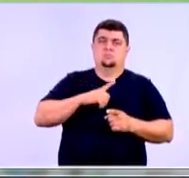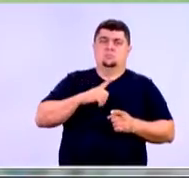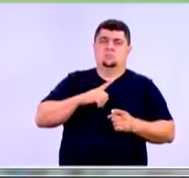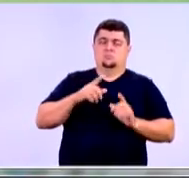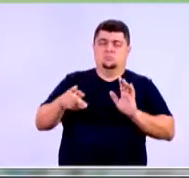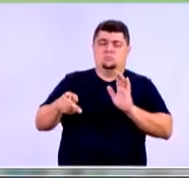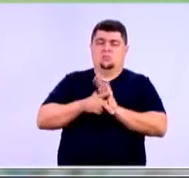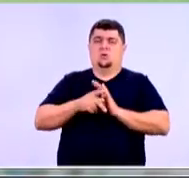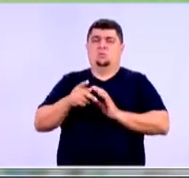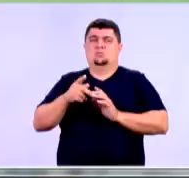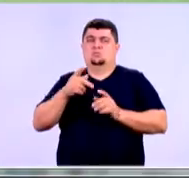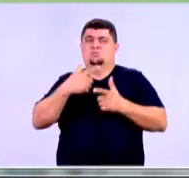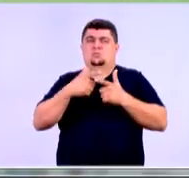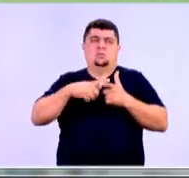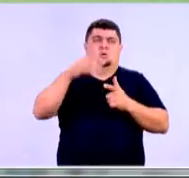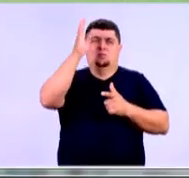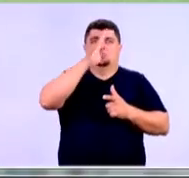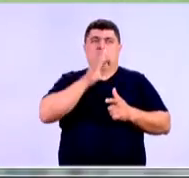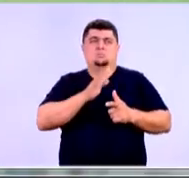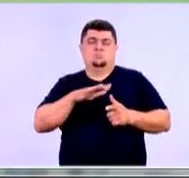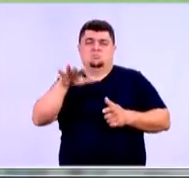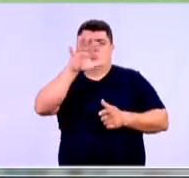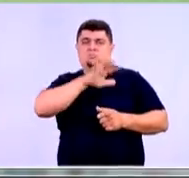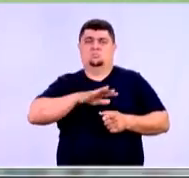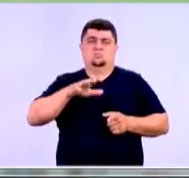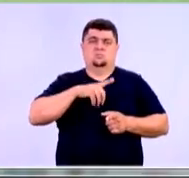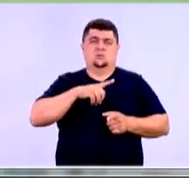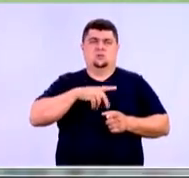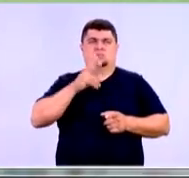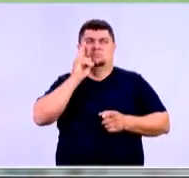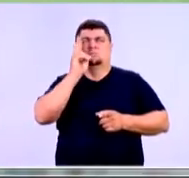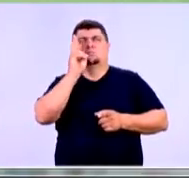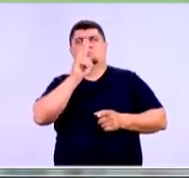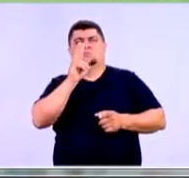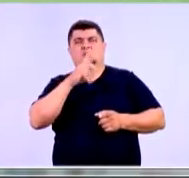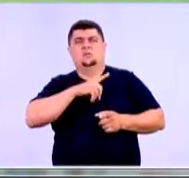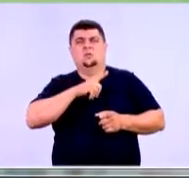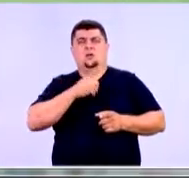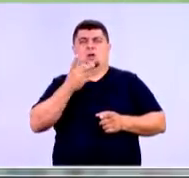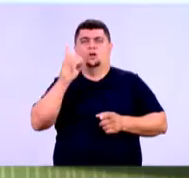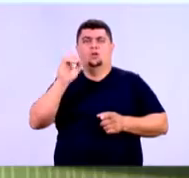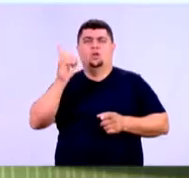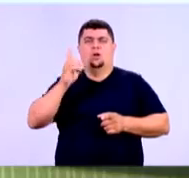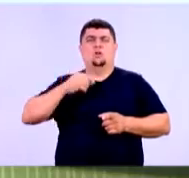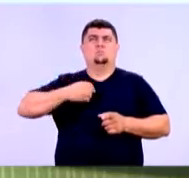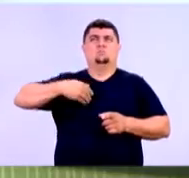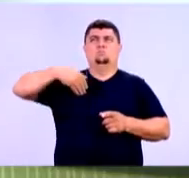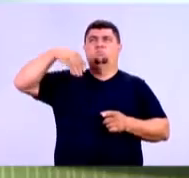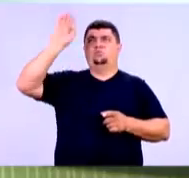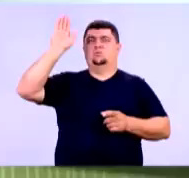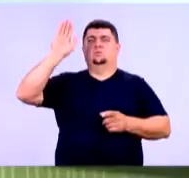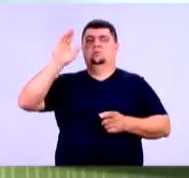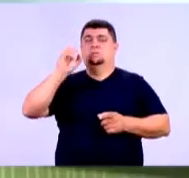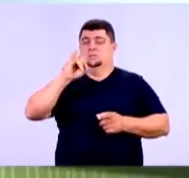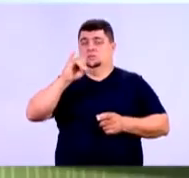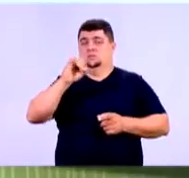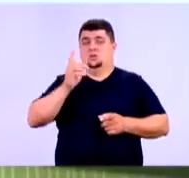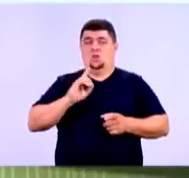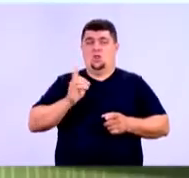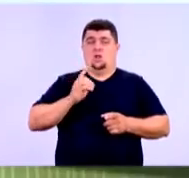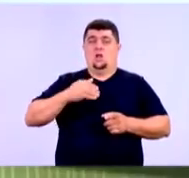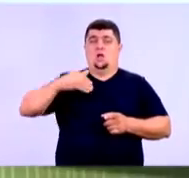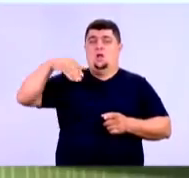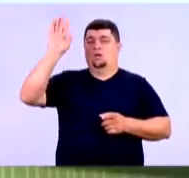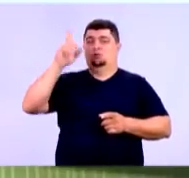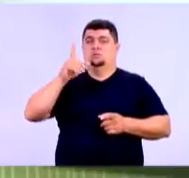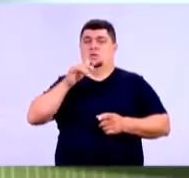sistema econômico. Por exemplo, atualmente a gente tem observado nos últimos anos uma alta do dólar. No momento de alta do dólar, se alguém